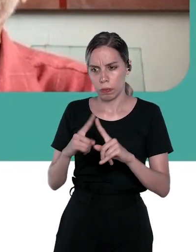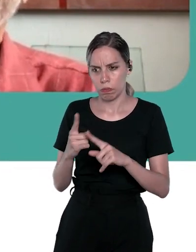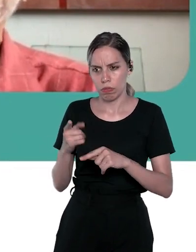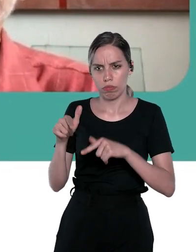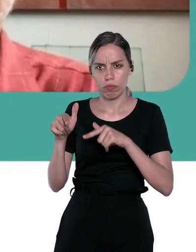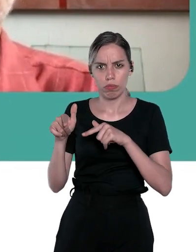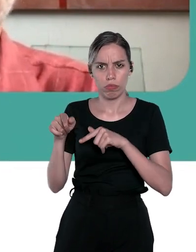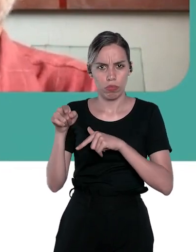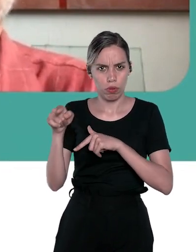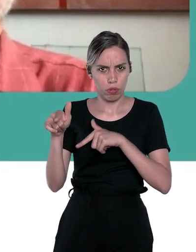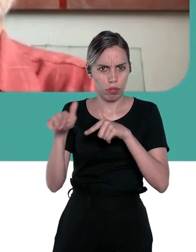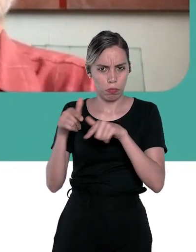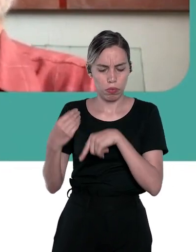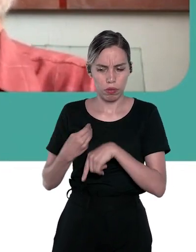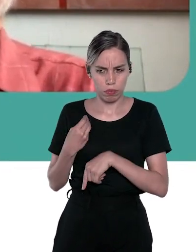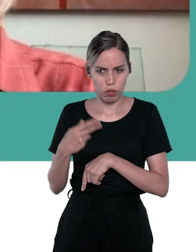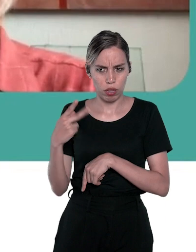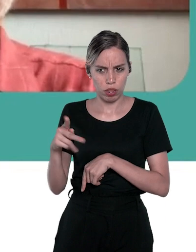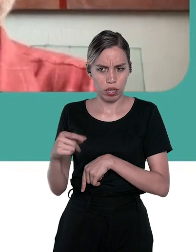muito relevante.